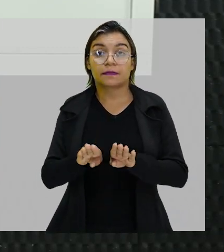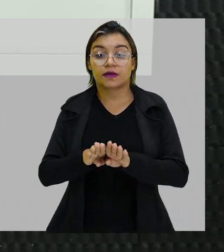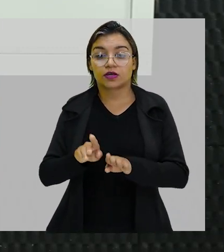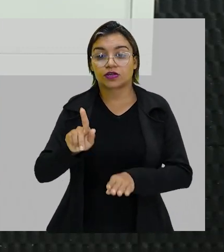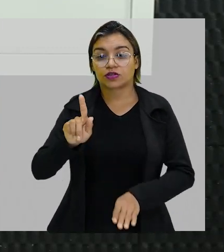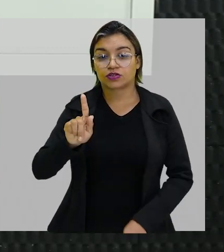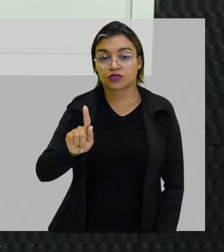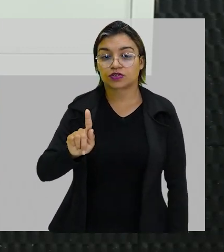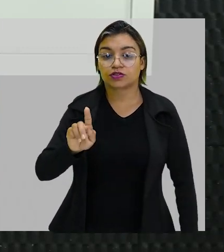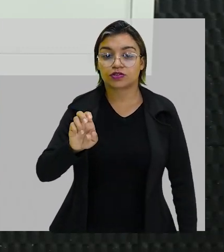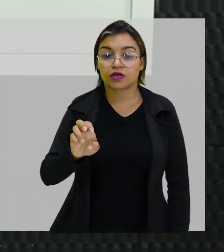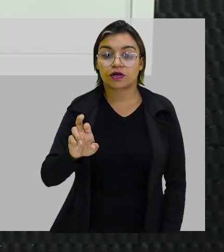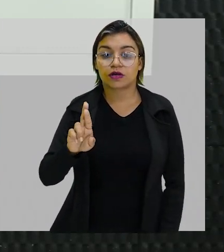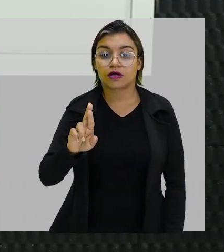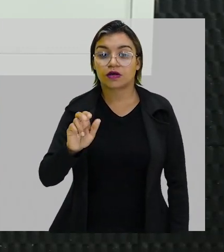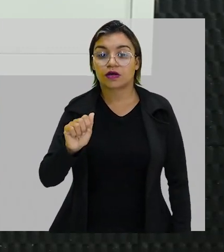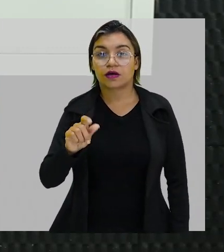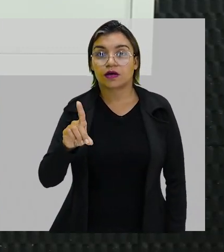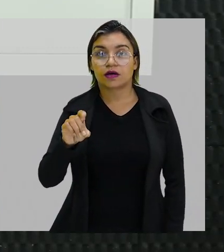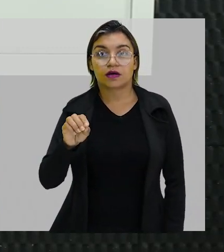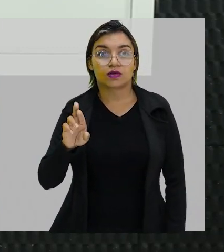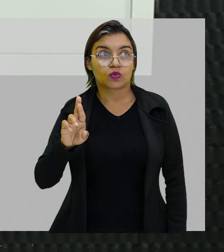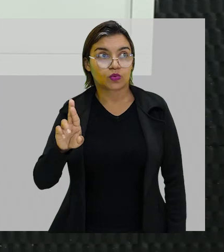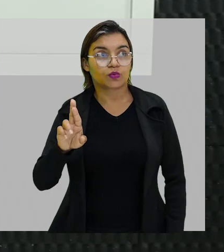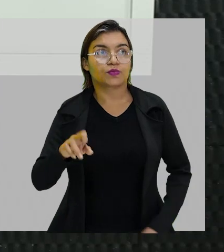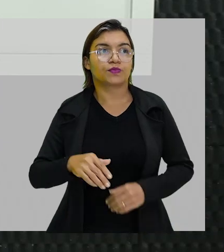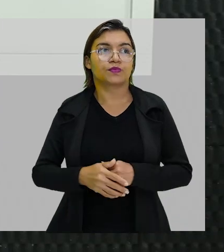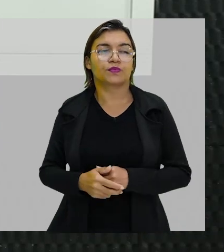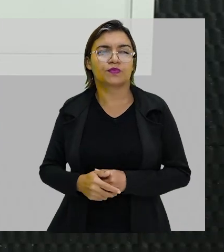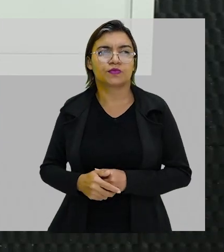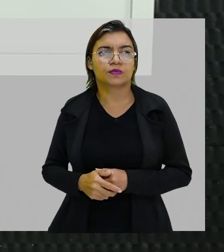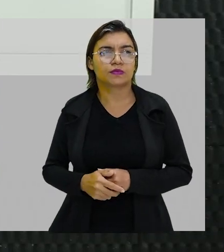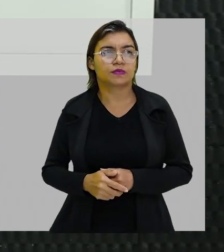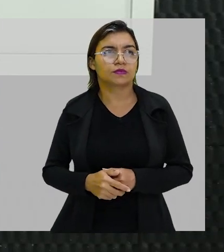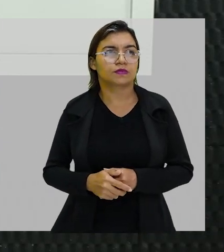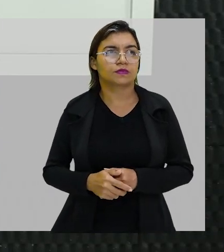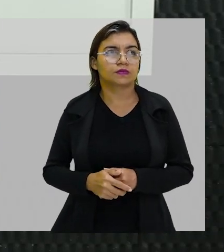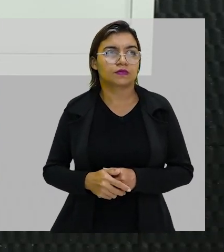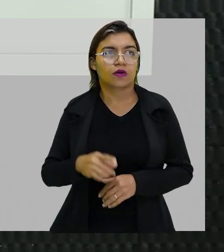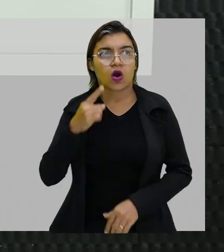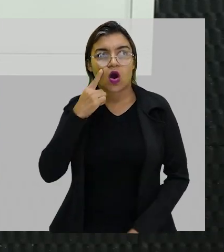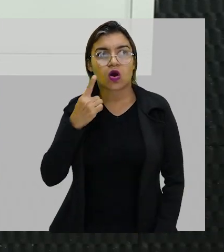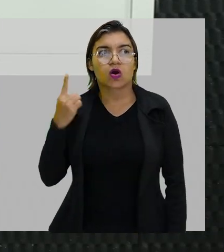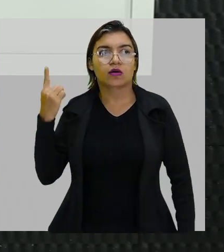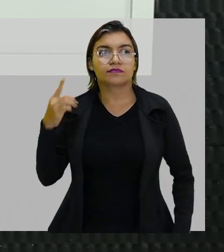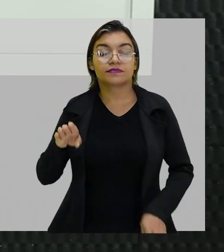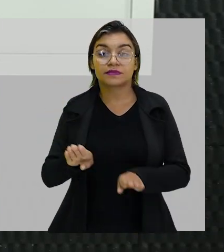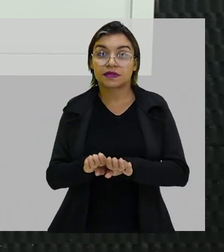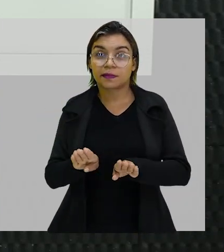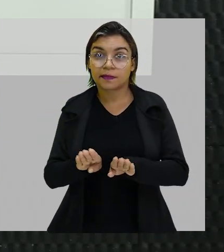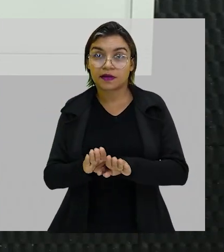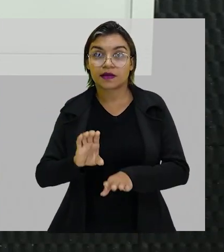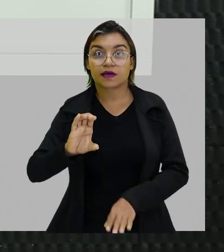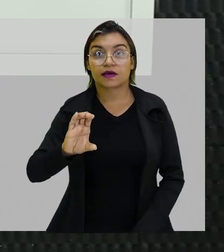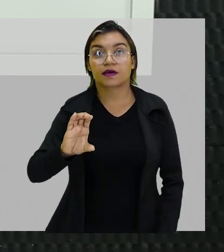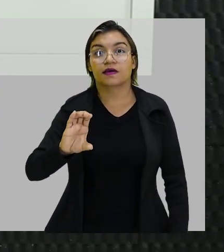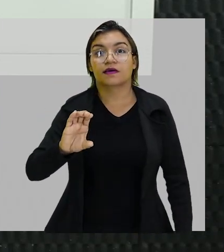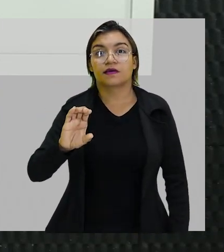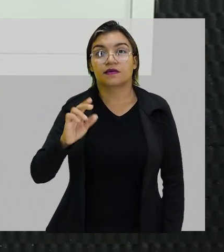formado por esse conjunto, e a chave B, né, também formado por este conjunto aqui,